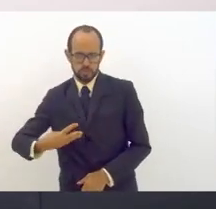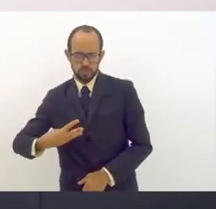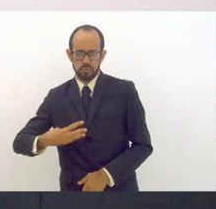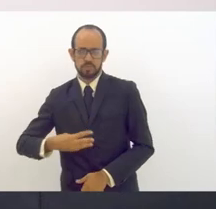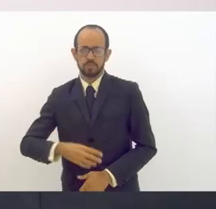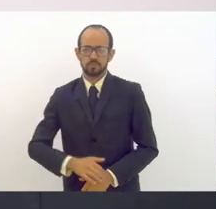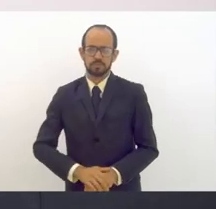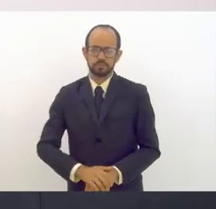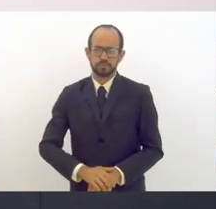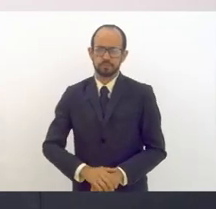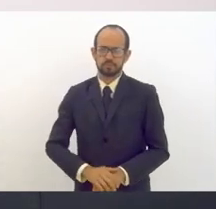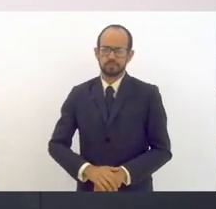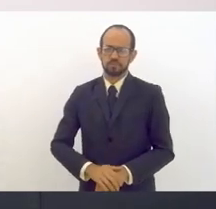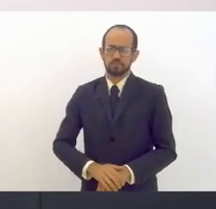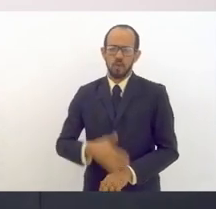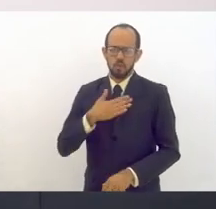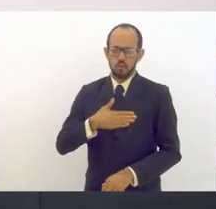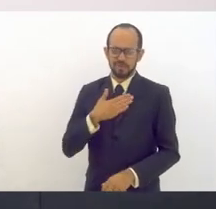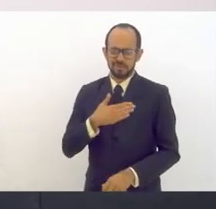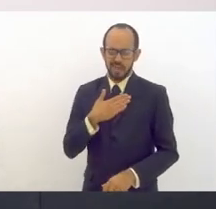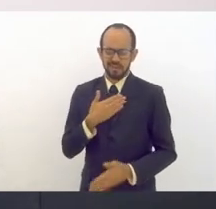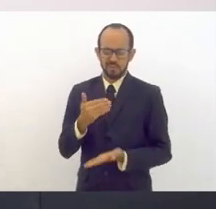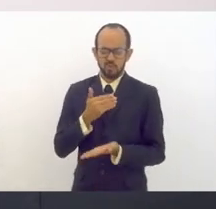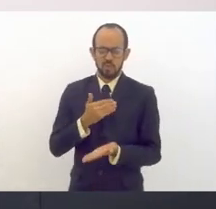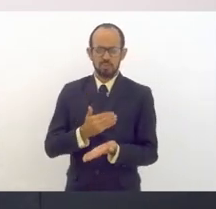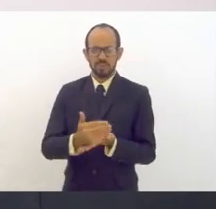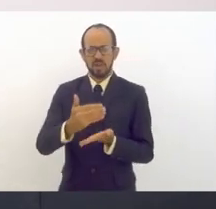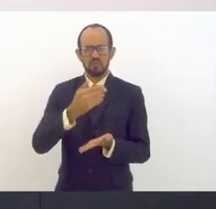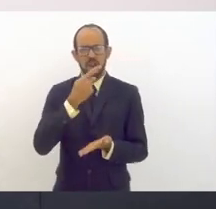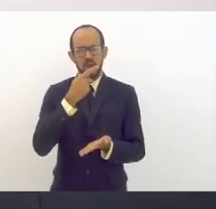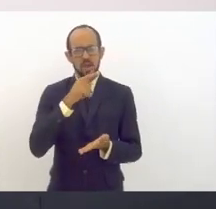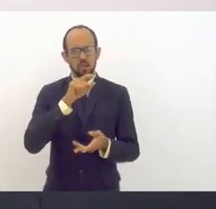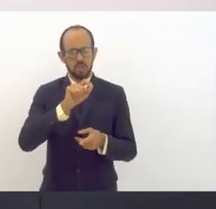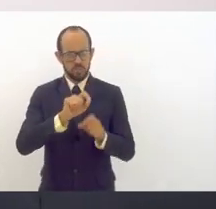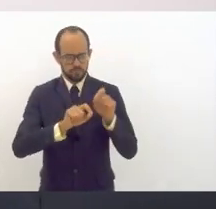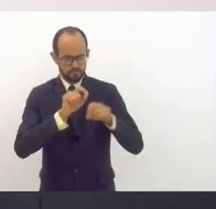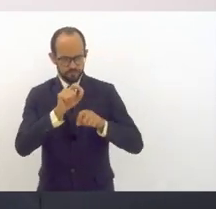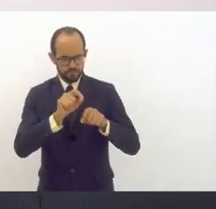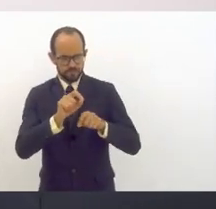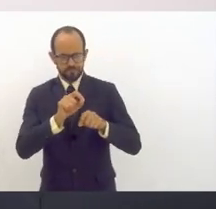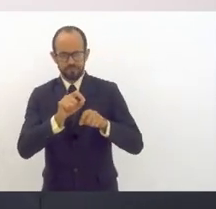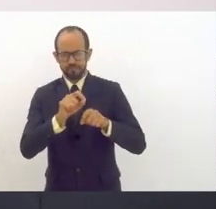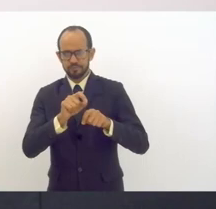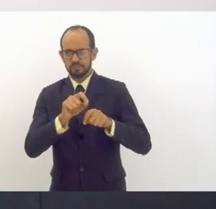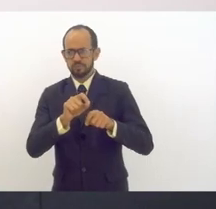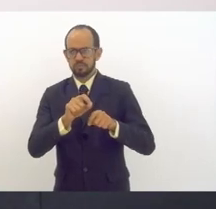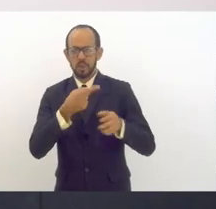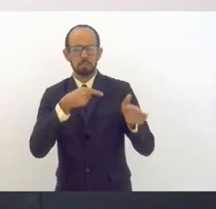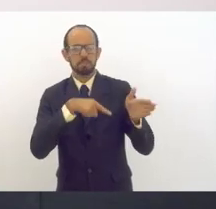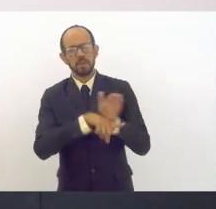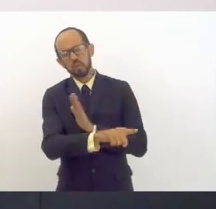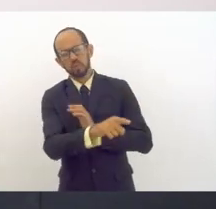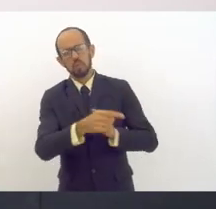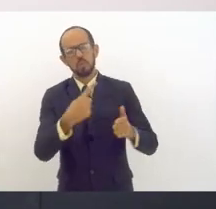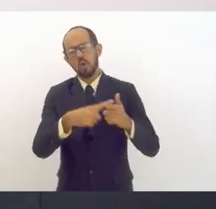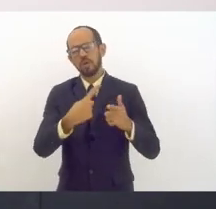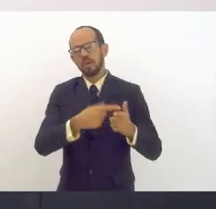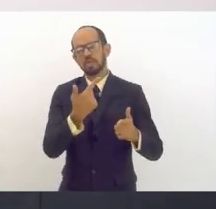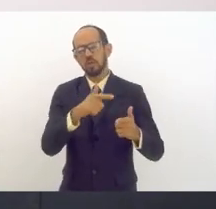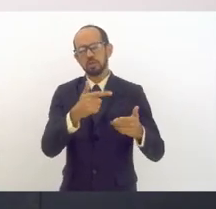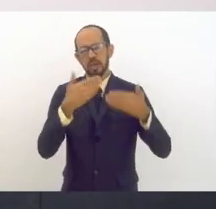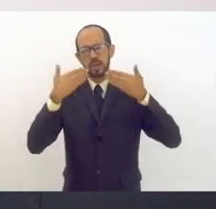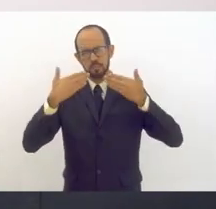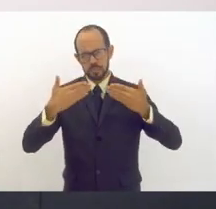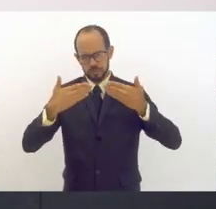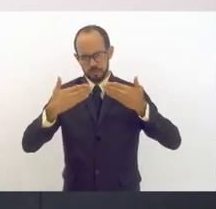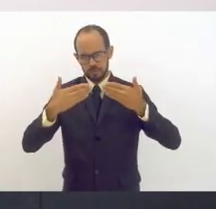2023. E queria começar a fazer topicamente. Primeiro, eu queria entender por que não consta da apresentação e por